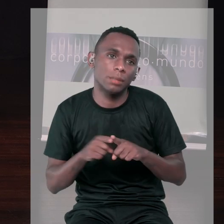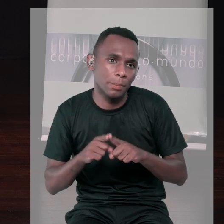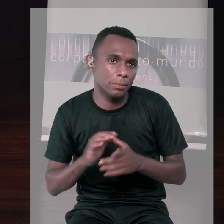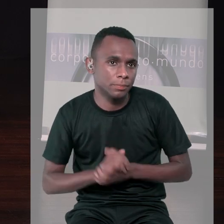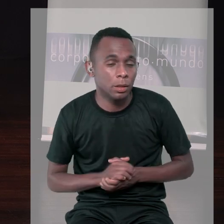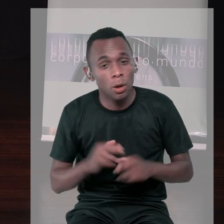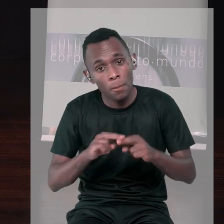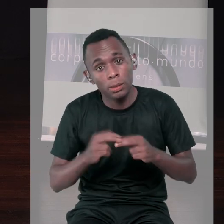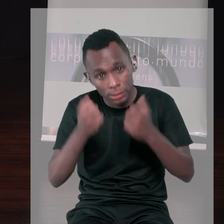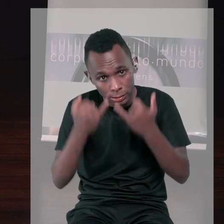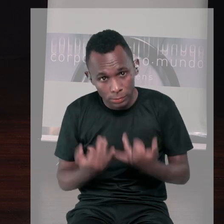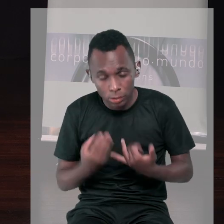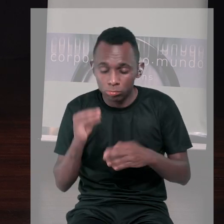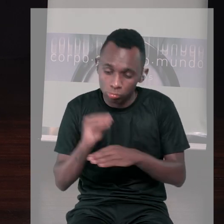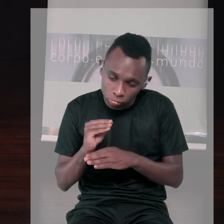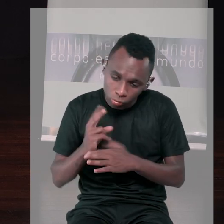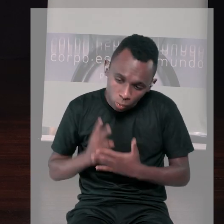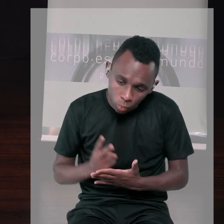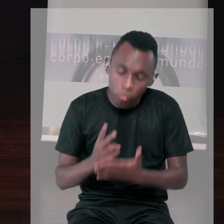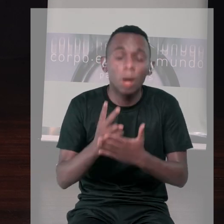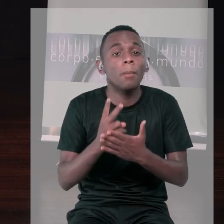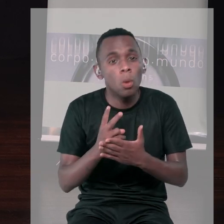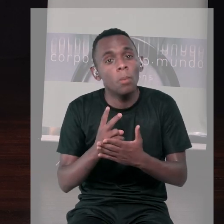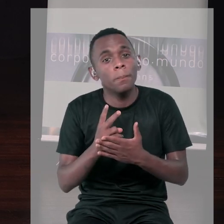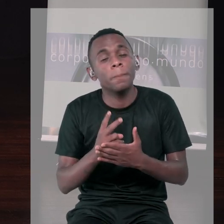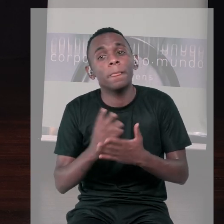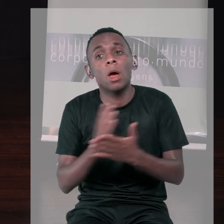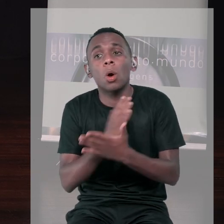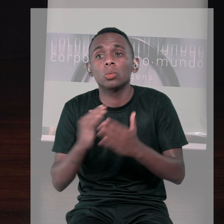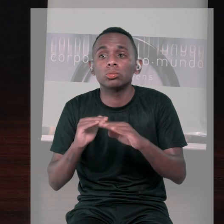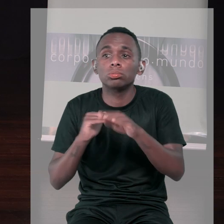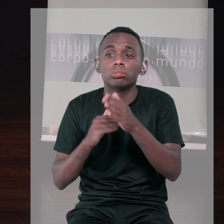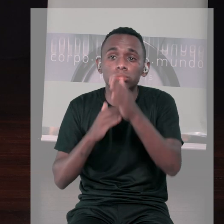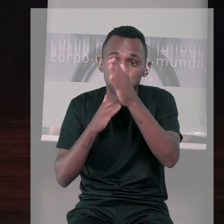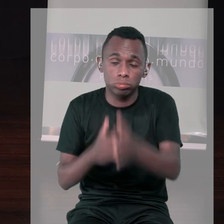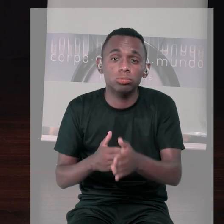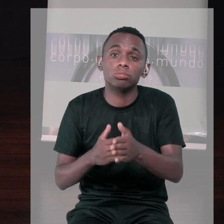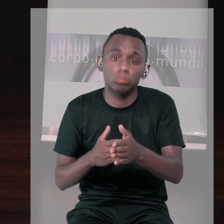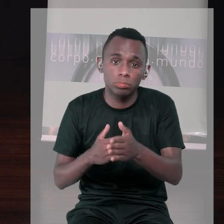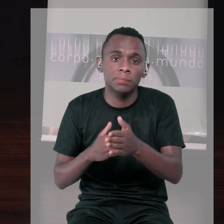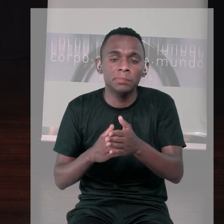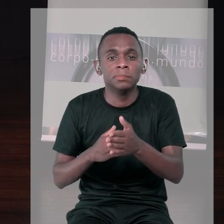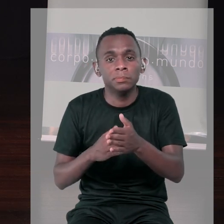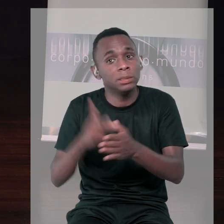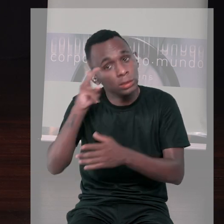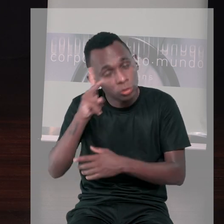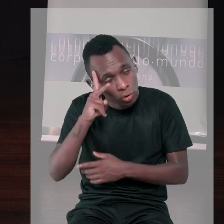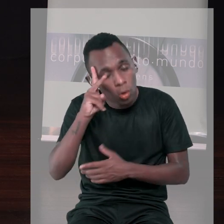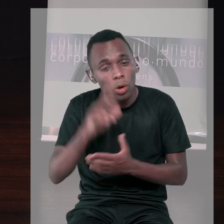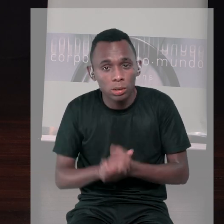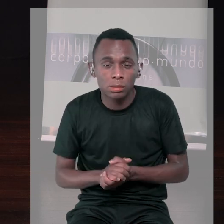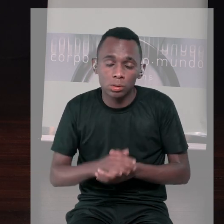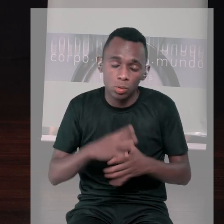conservarmos, ao mesmo tempo, parâmetros de referência ahistóricos, corpos, bens e espíritos, e